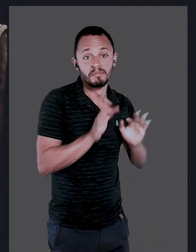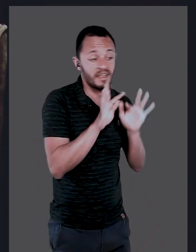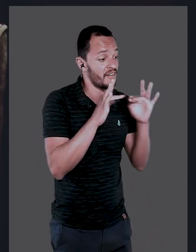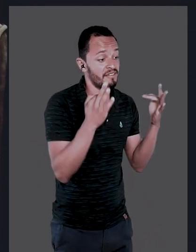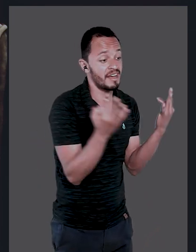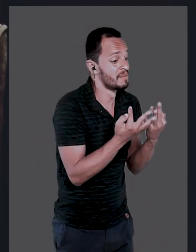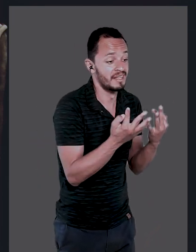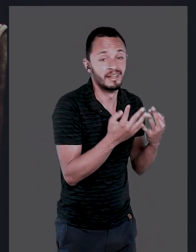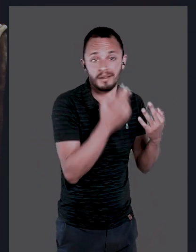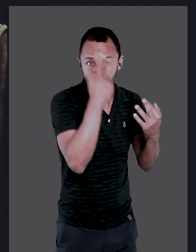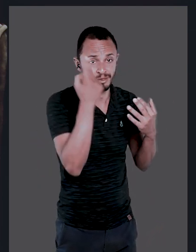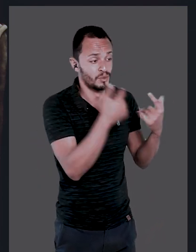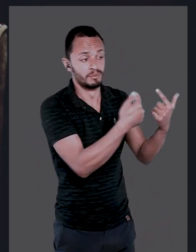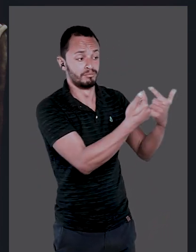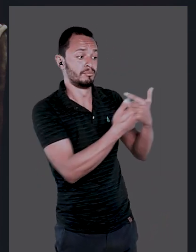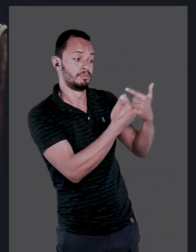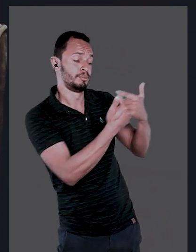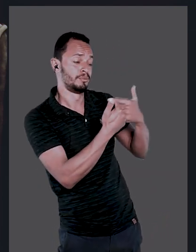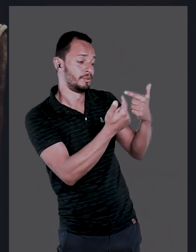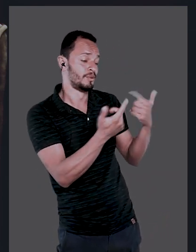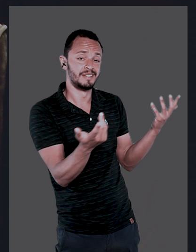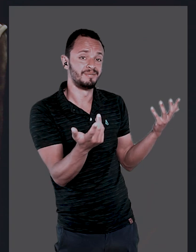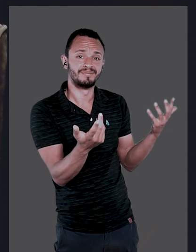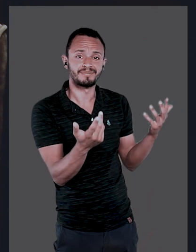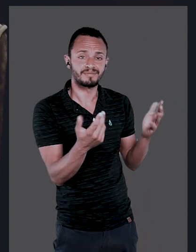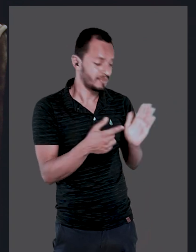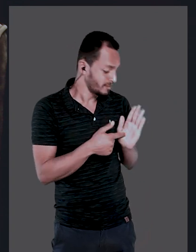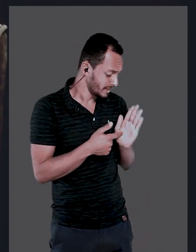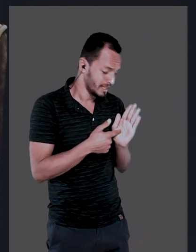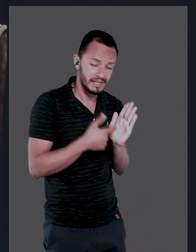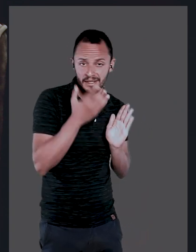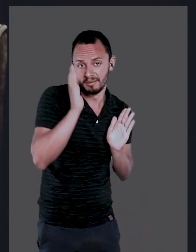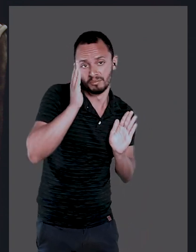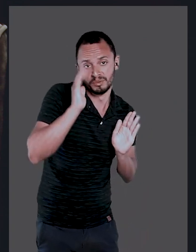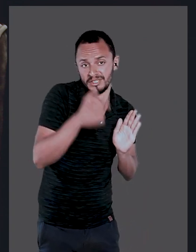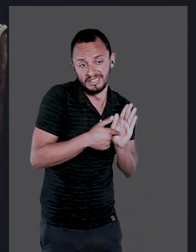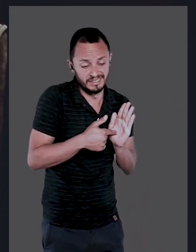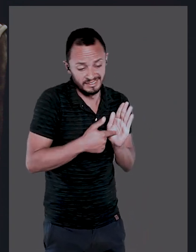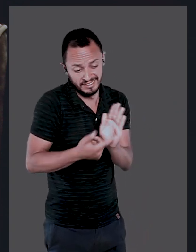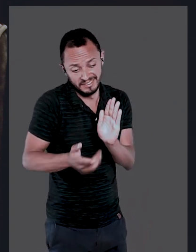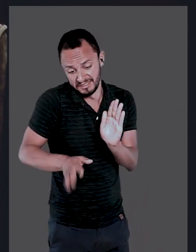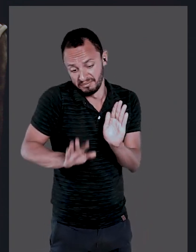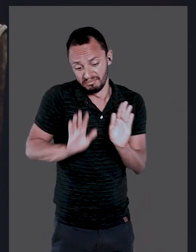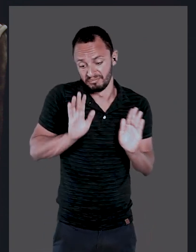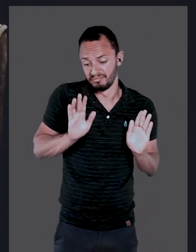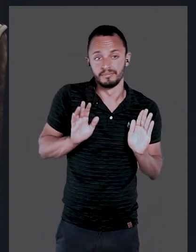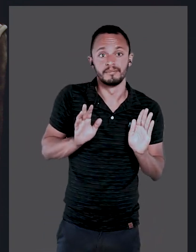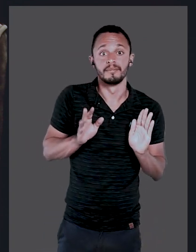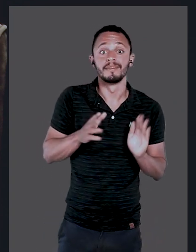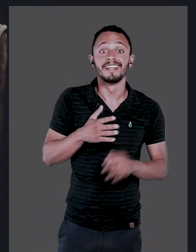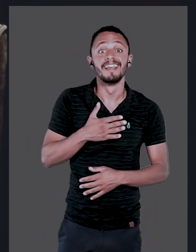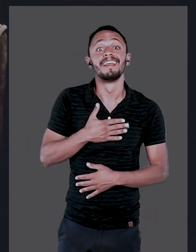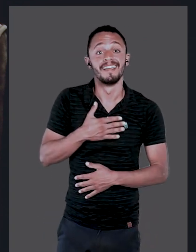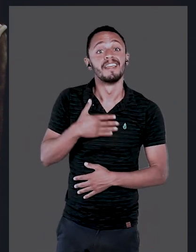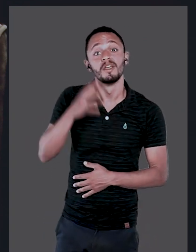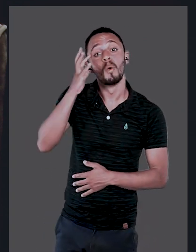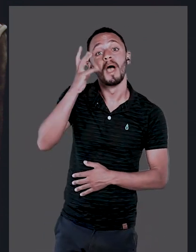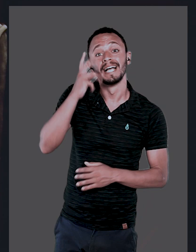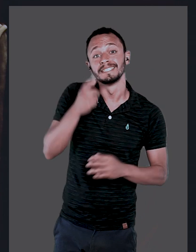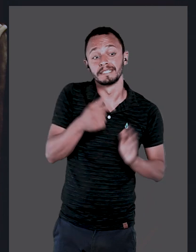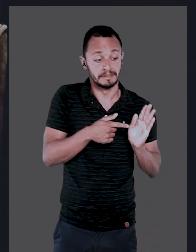casa, dentro da minha casa as pessoas da minha família riam-se e achavam aquilo que eu escrevia uma